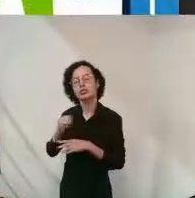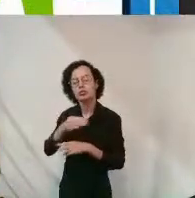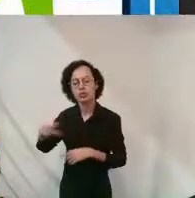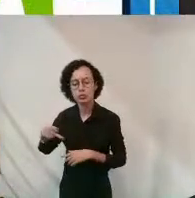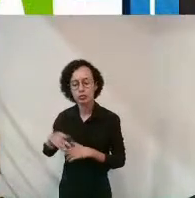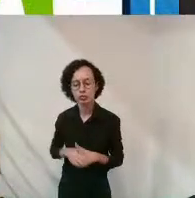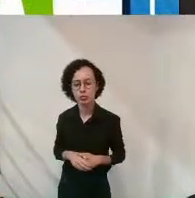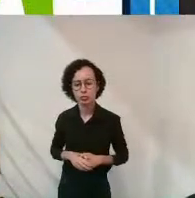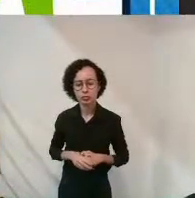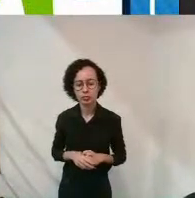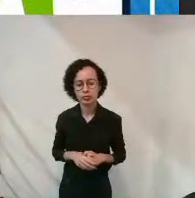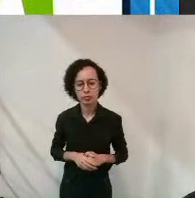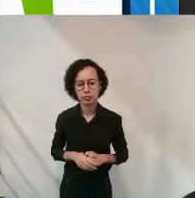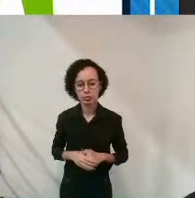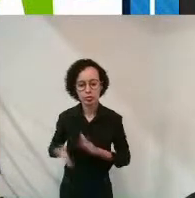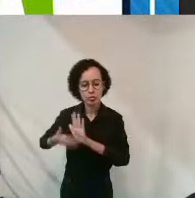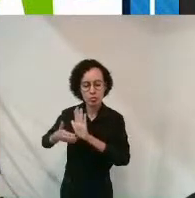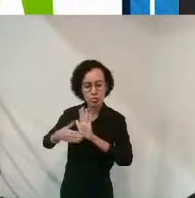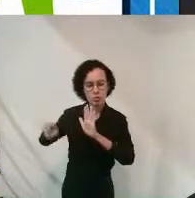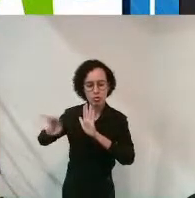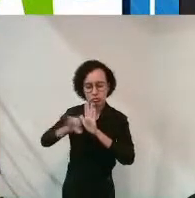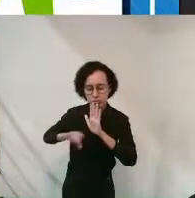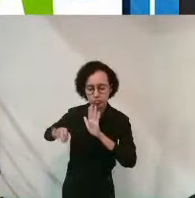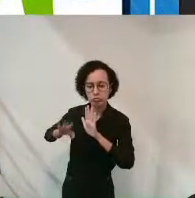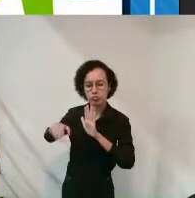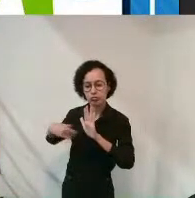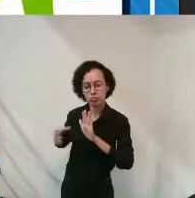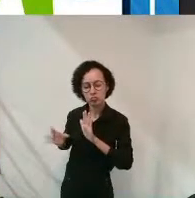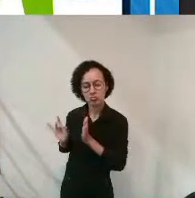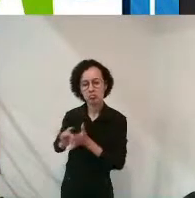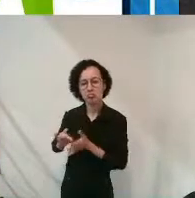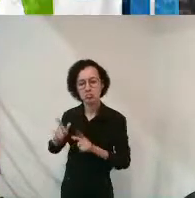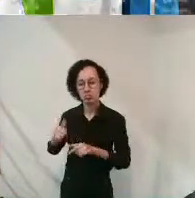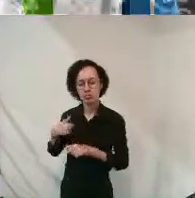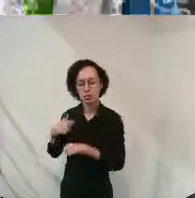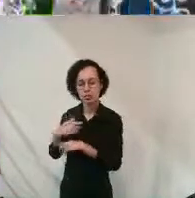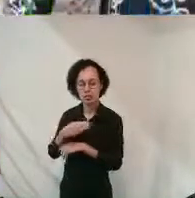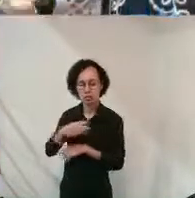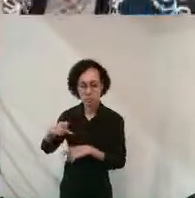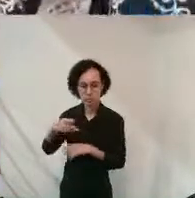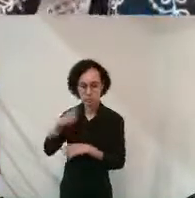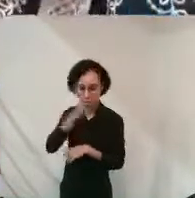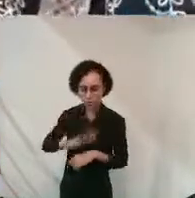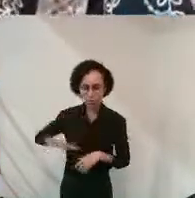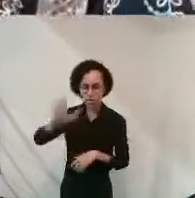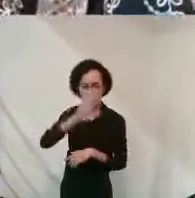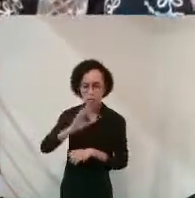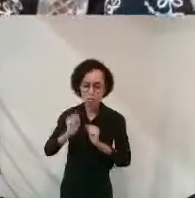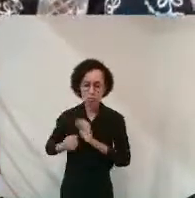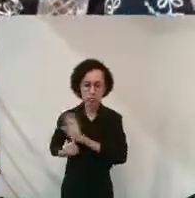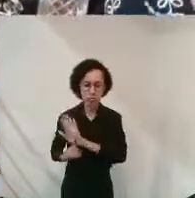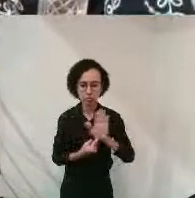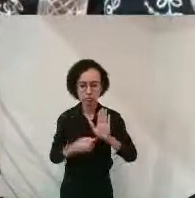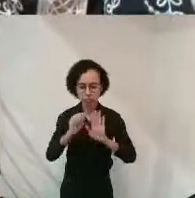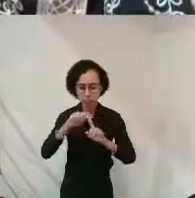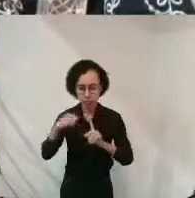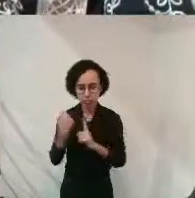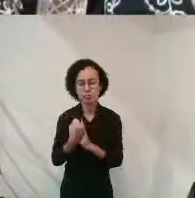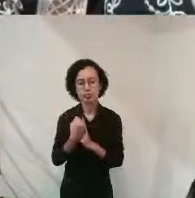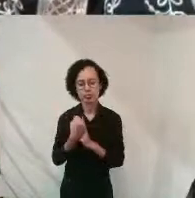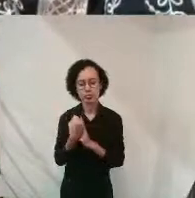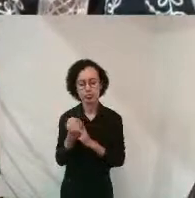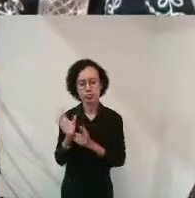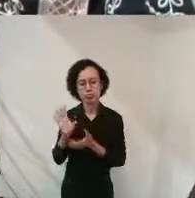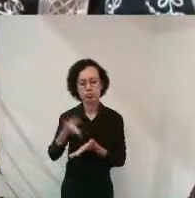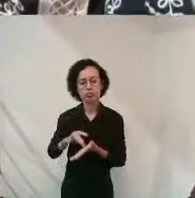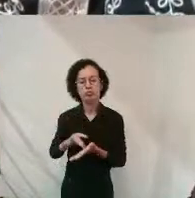aceleração dessas propostas e realmente algo que o Ministério Público brasileiro possa apresentar para a sociedade diante de uma